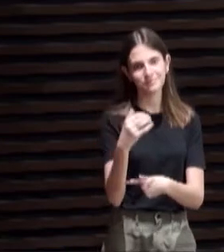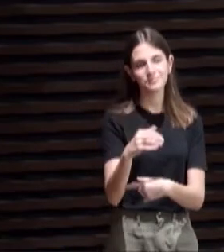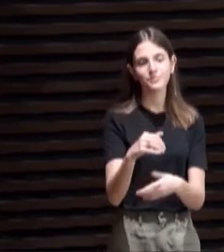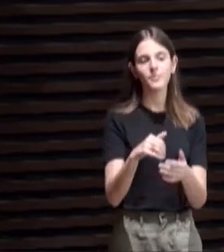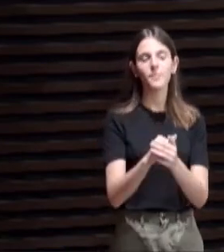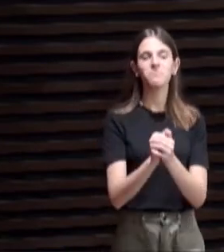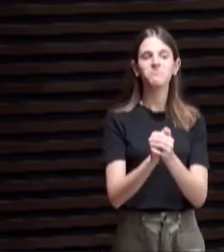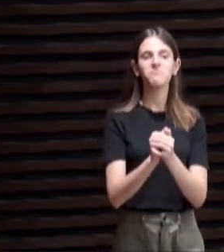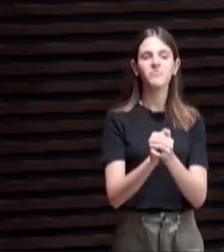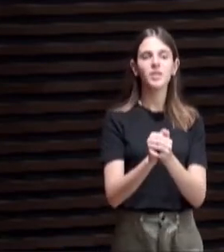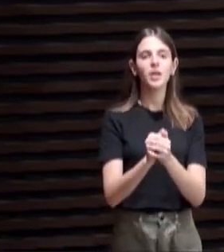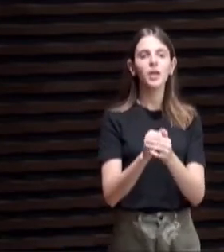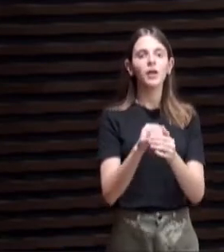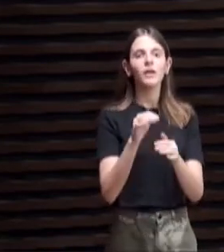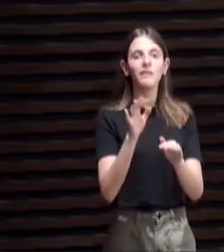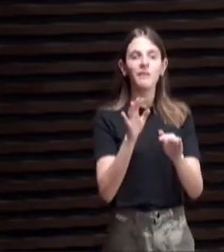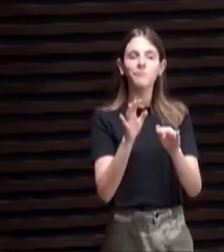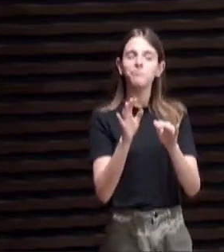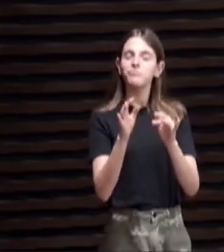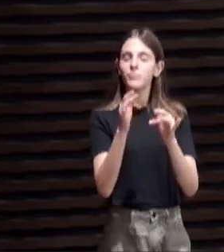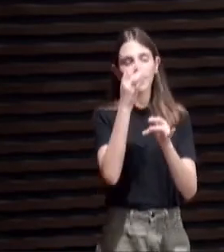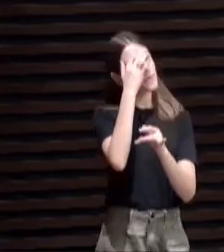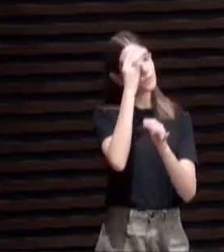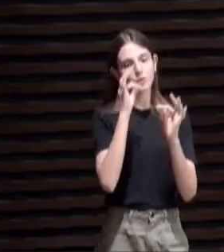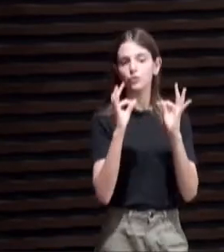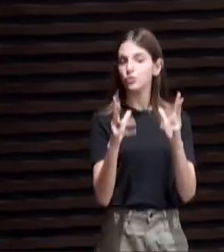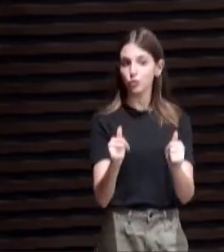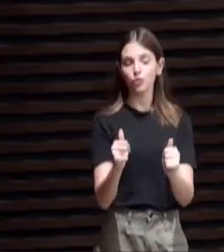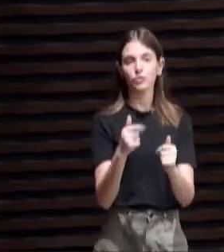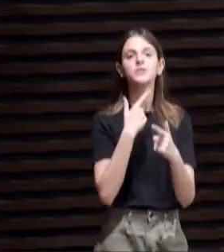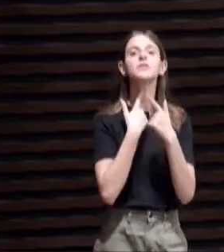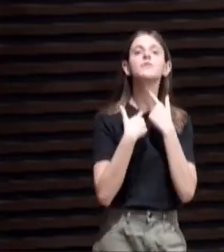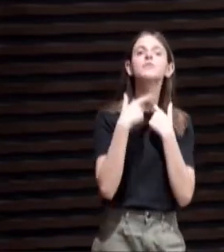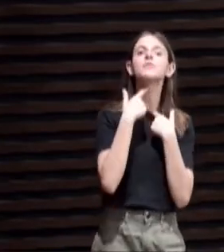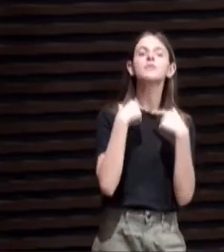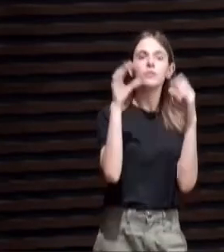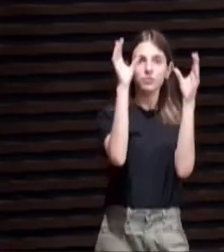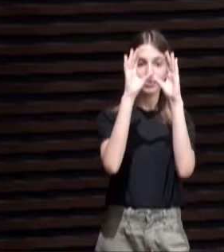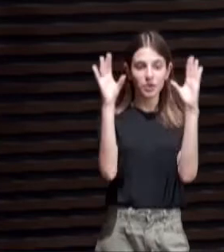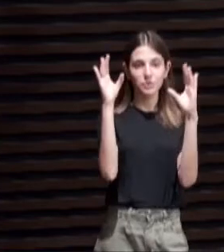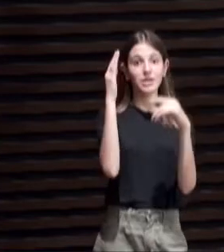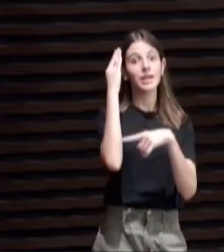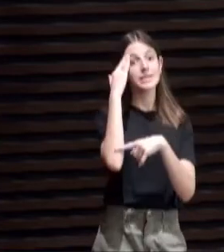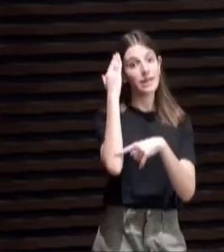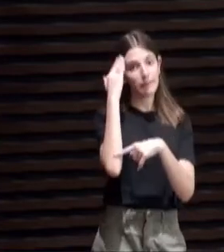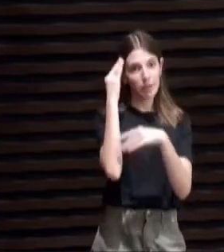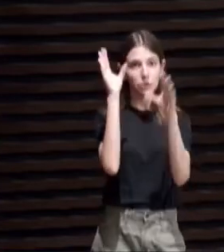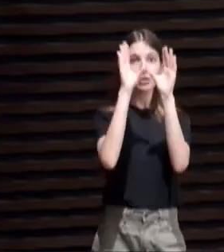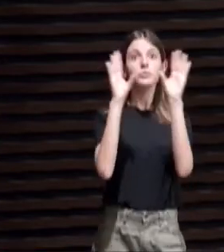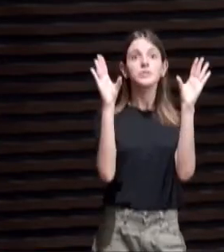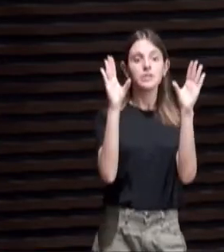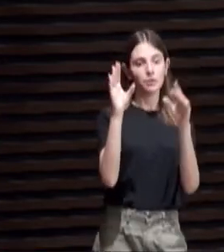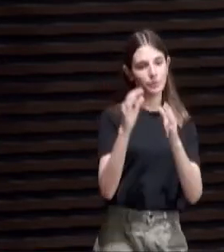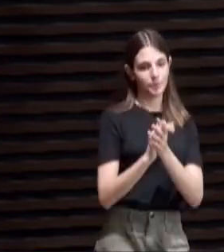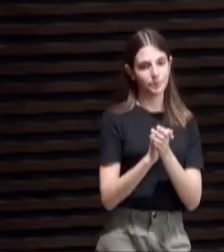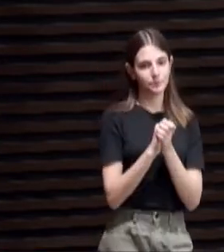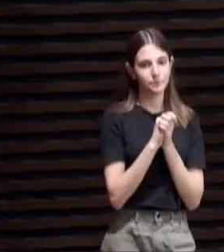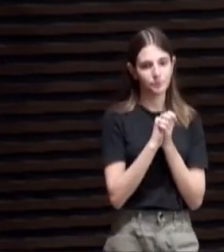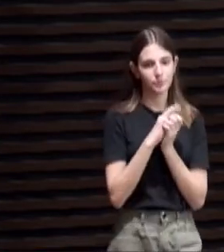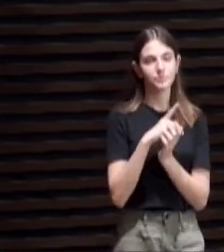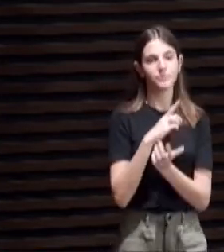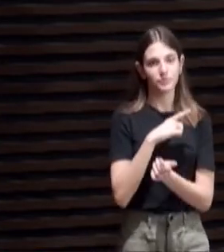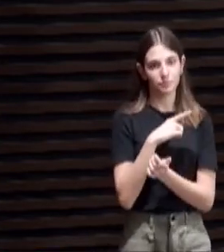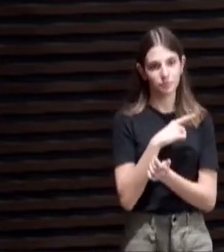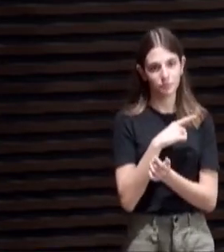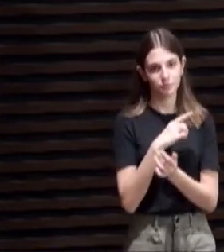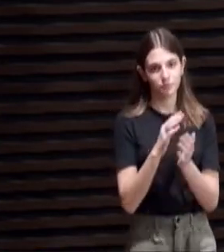Nem todo mundo deseja o céu, sabendo que o céu existe. É por isso que o